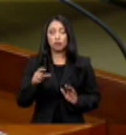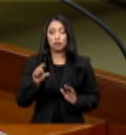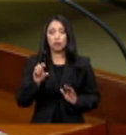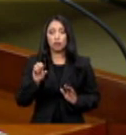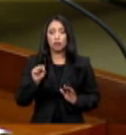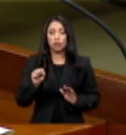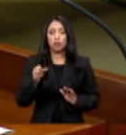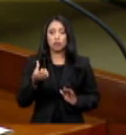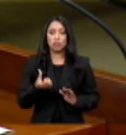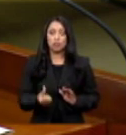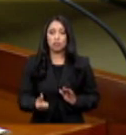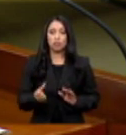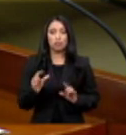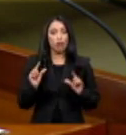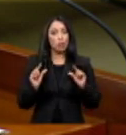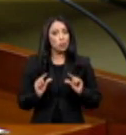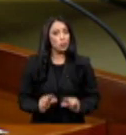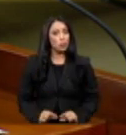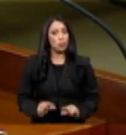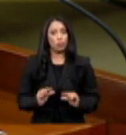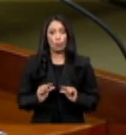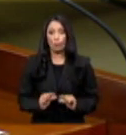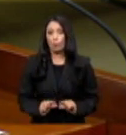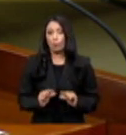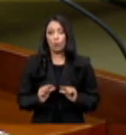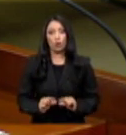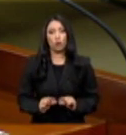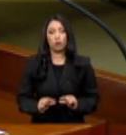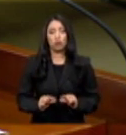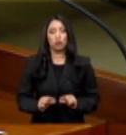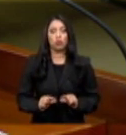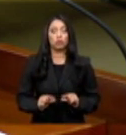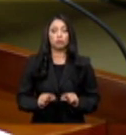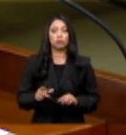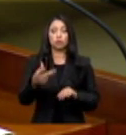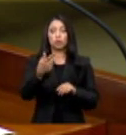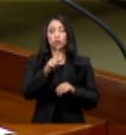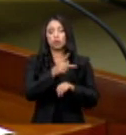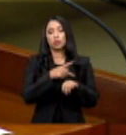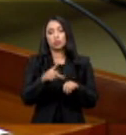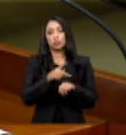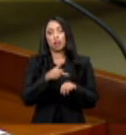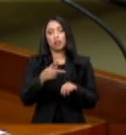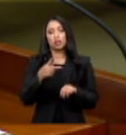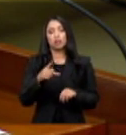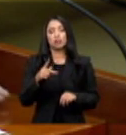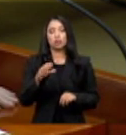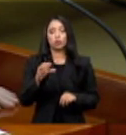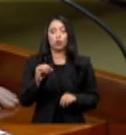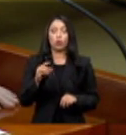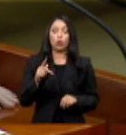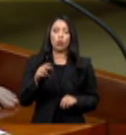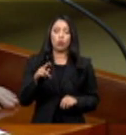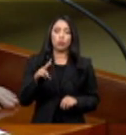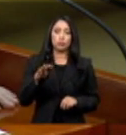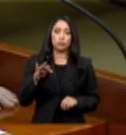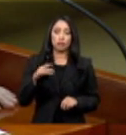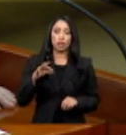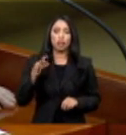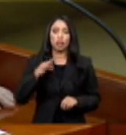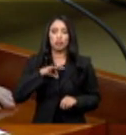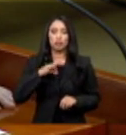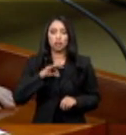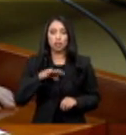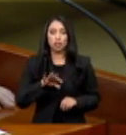1,86%. É um nível muito baixo, nós estamos abaixo de nossos vizinhos Colômbia, Peru e Chile, apenas para se ter uma